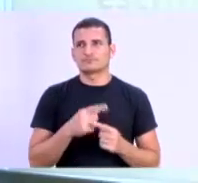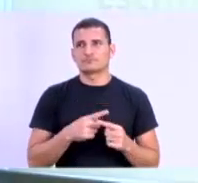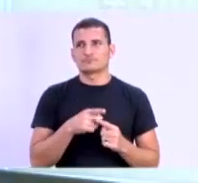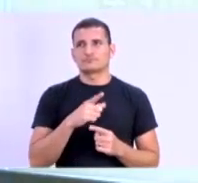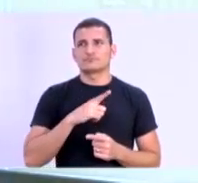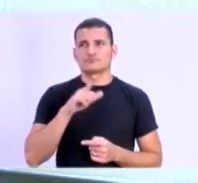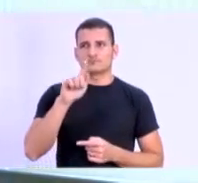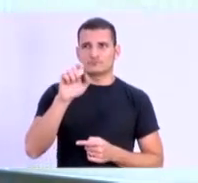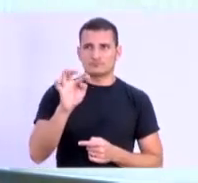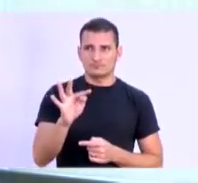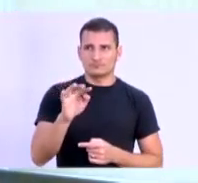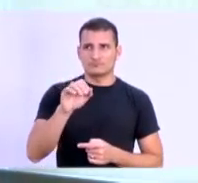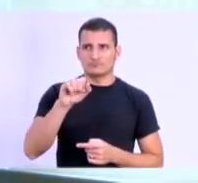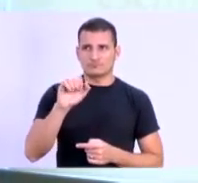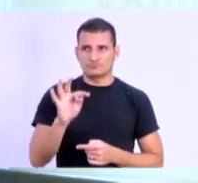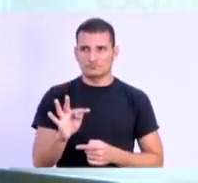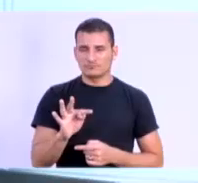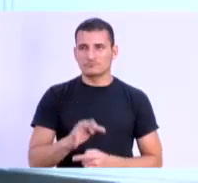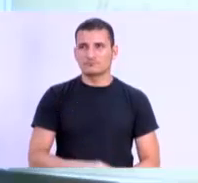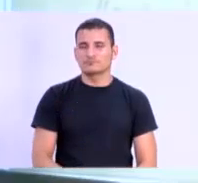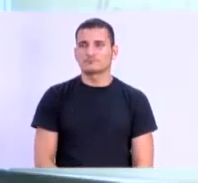get-set.